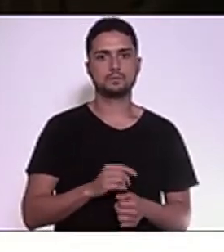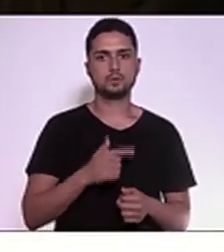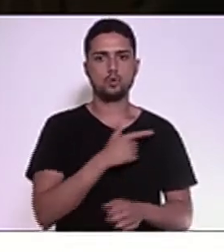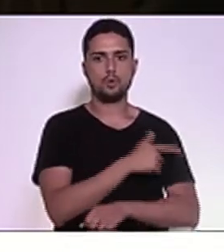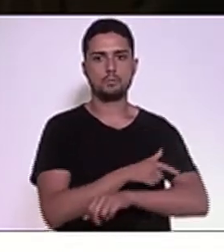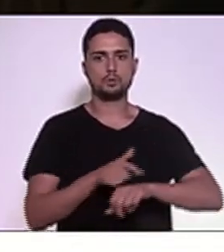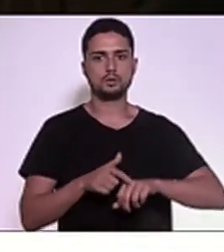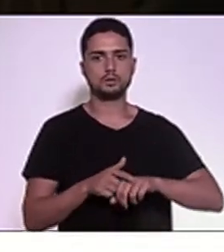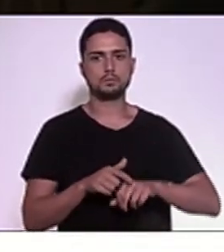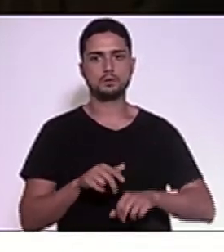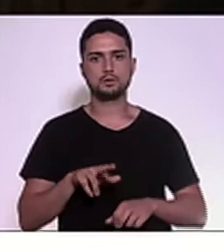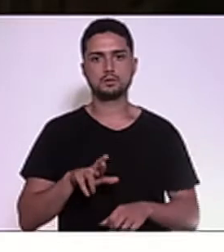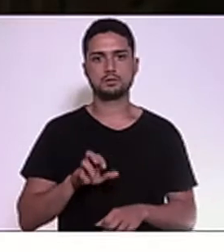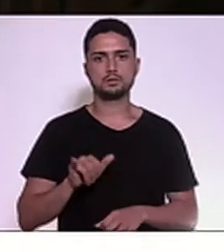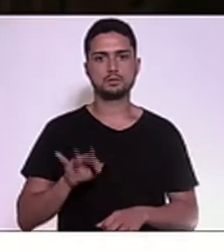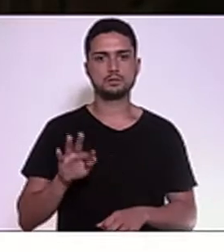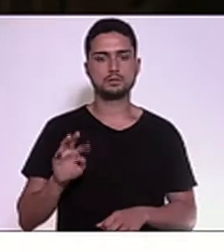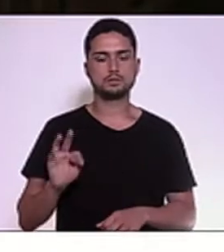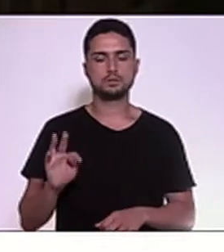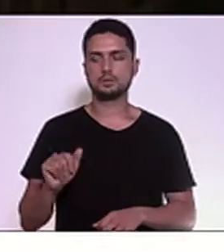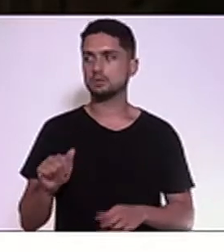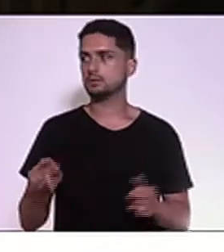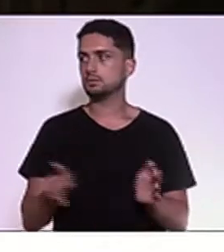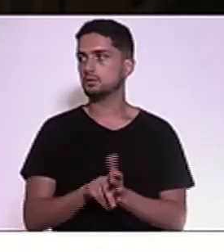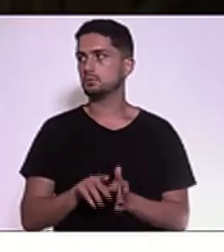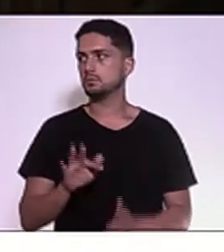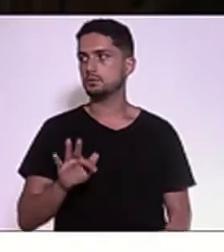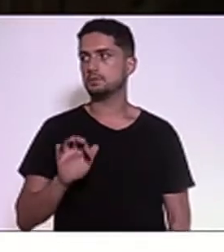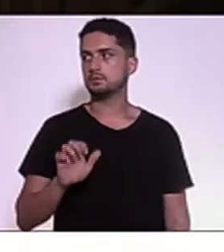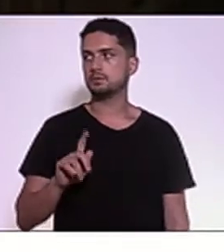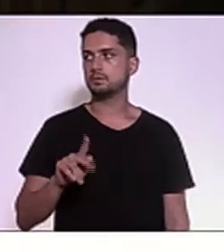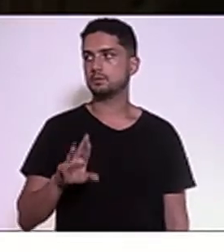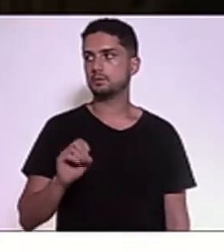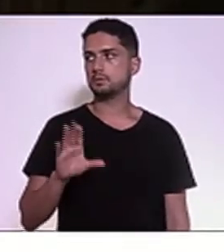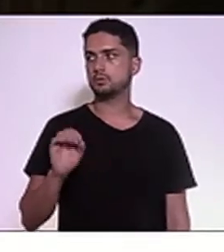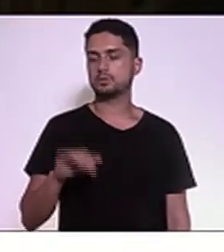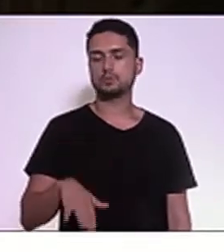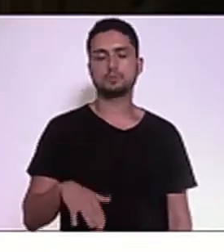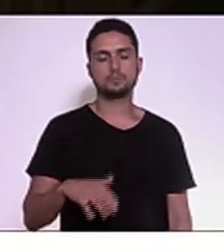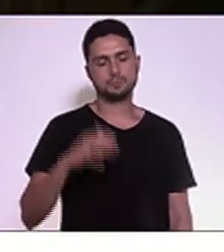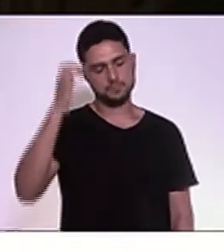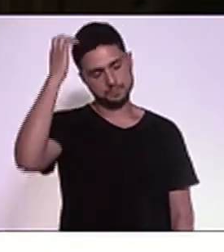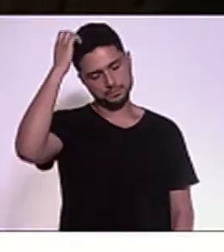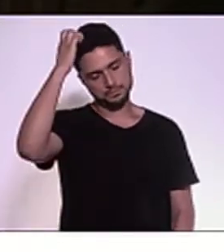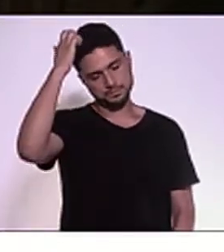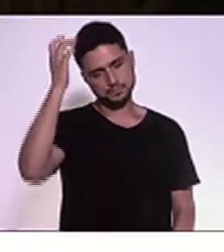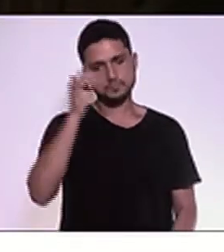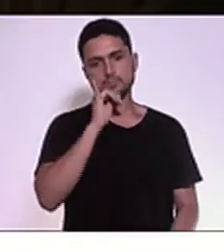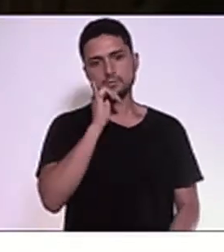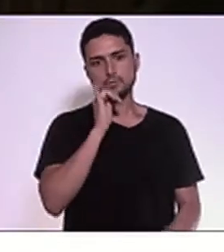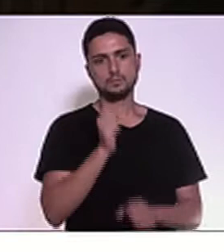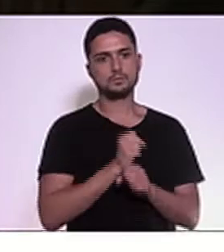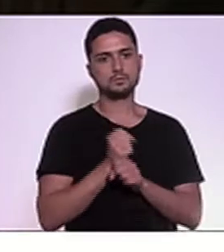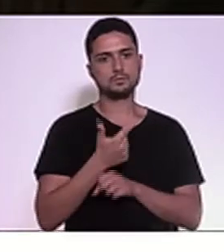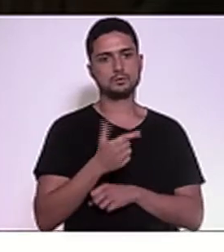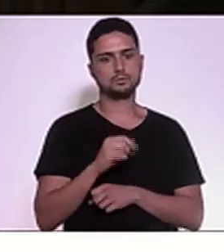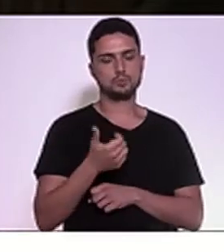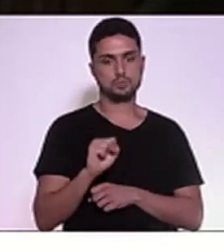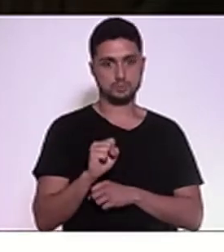comportamento da receita do FEPROCON nesse último período. Por exemplo, em 2018,